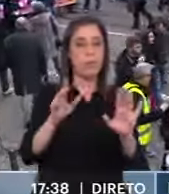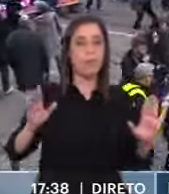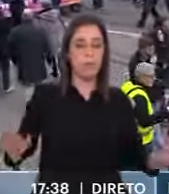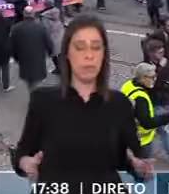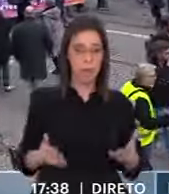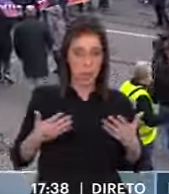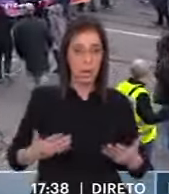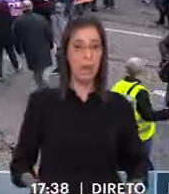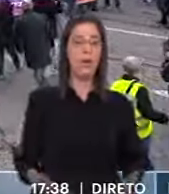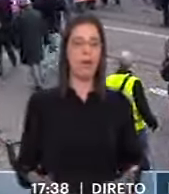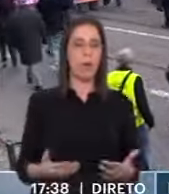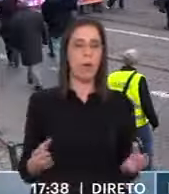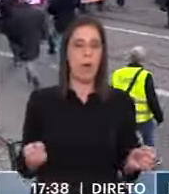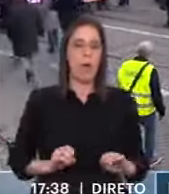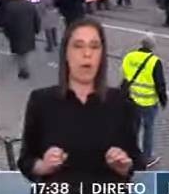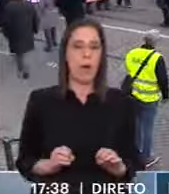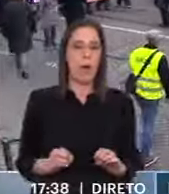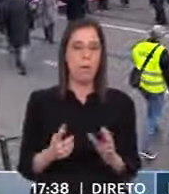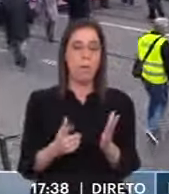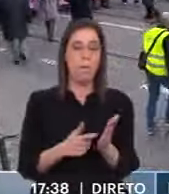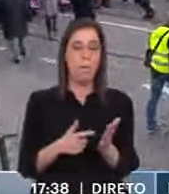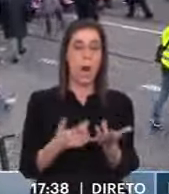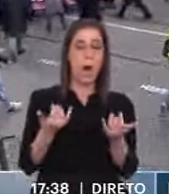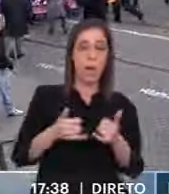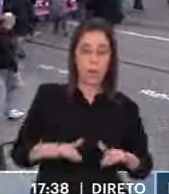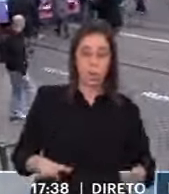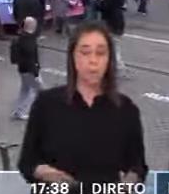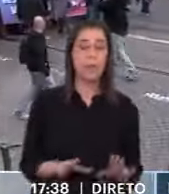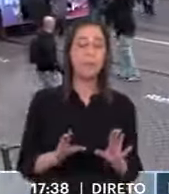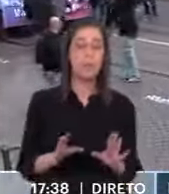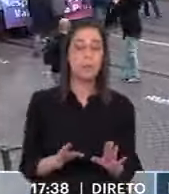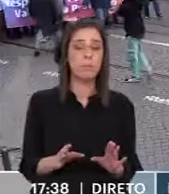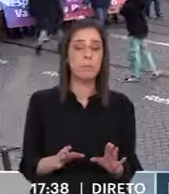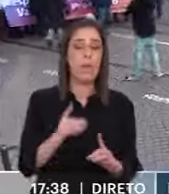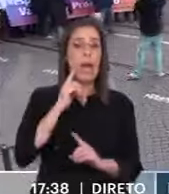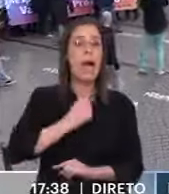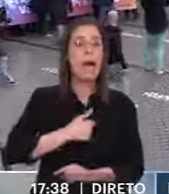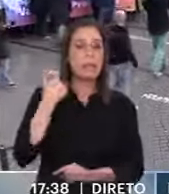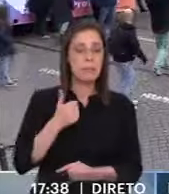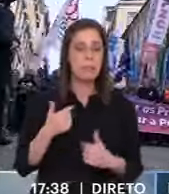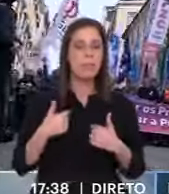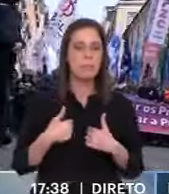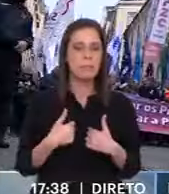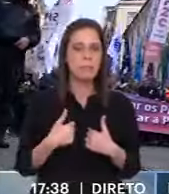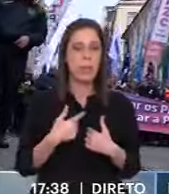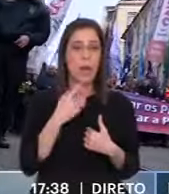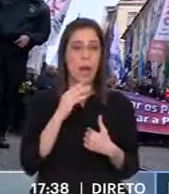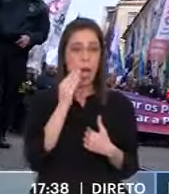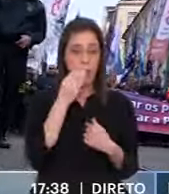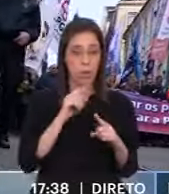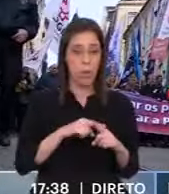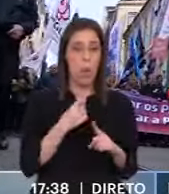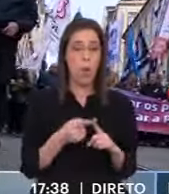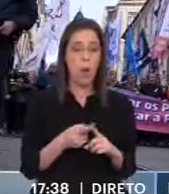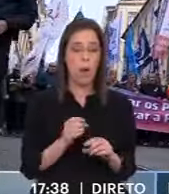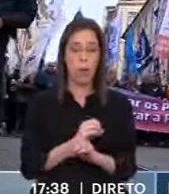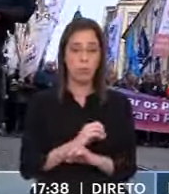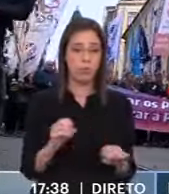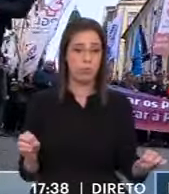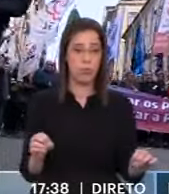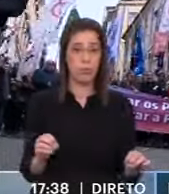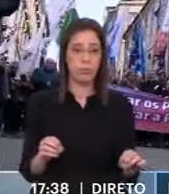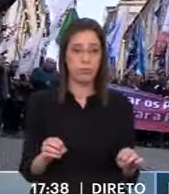Neste momento, não tanto pela falta de computadores, mas principalmente porque tivemos muitos alunos durante o ano